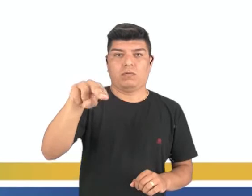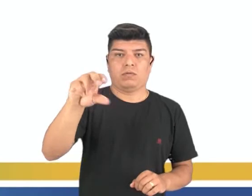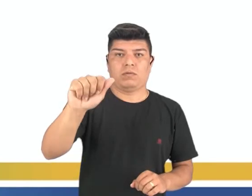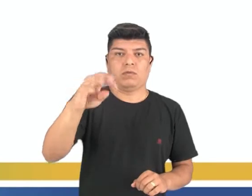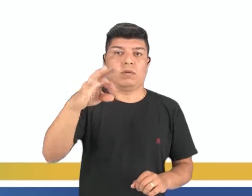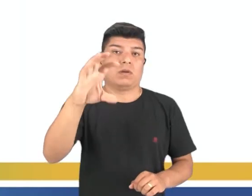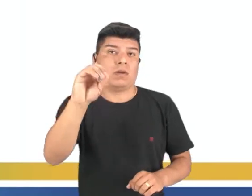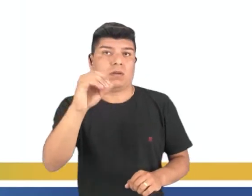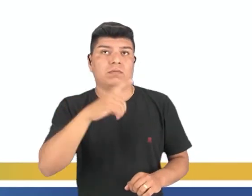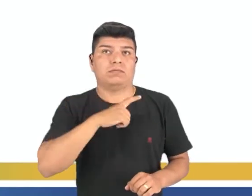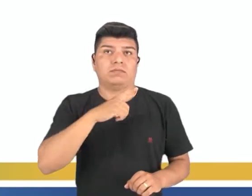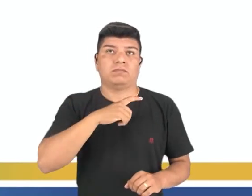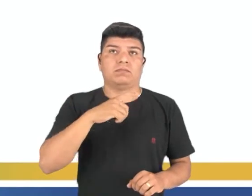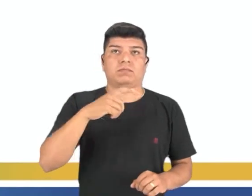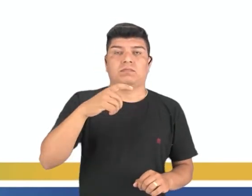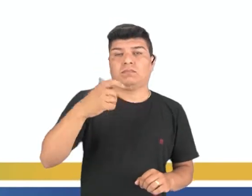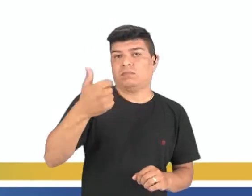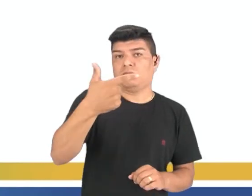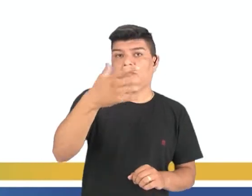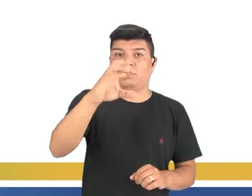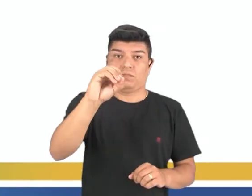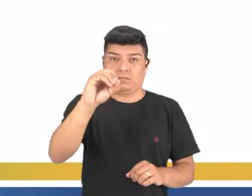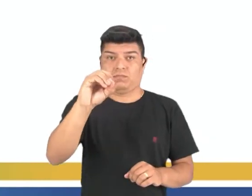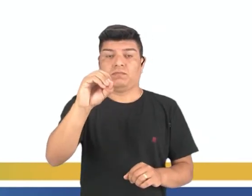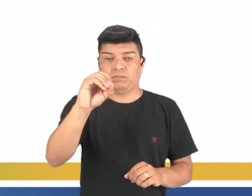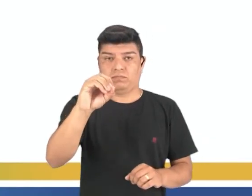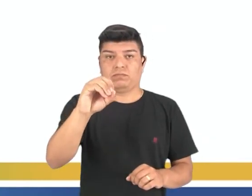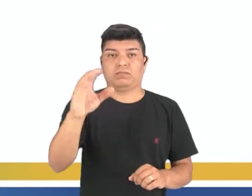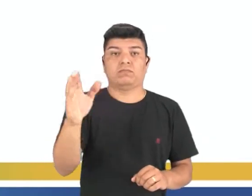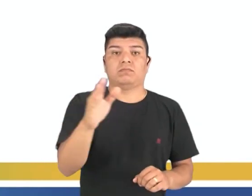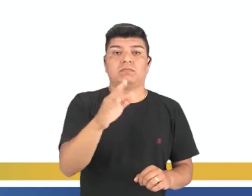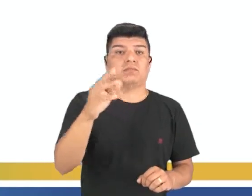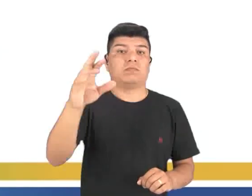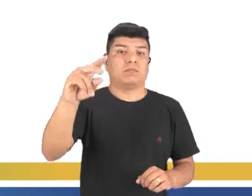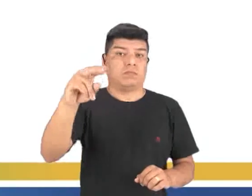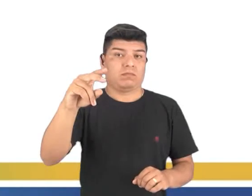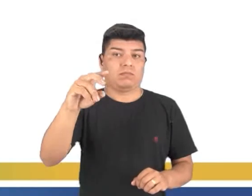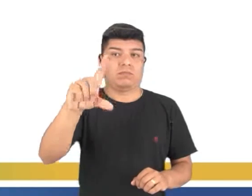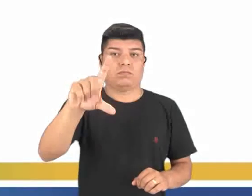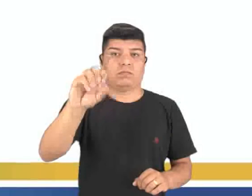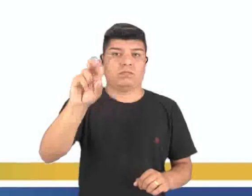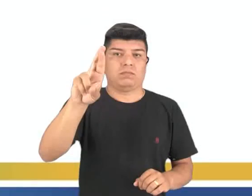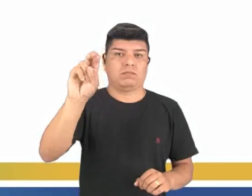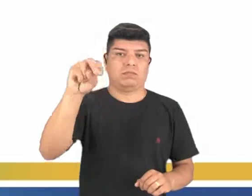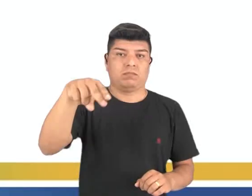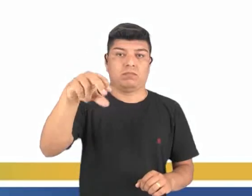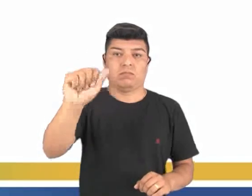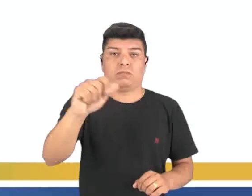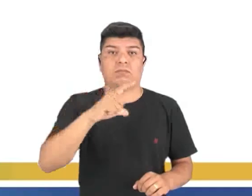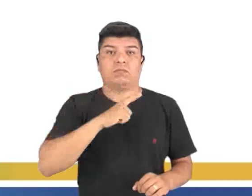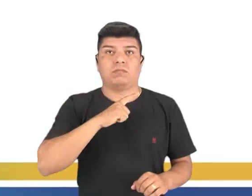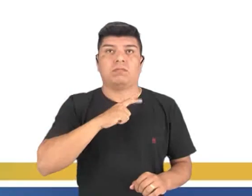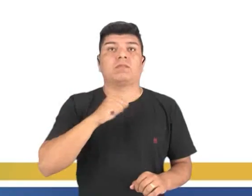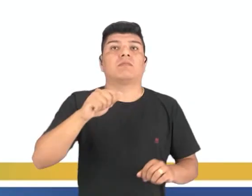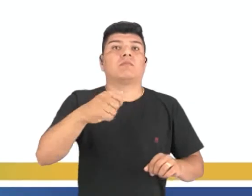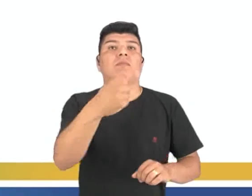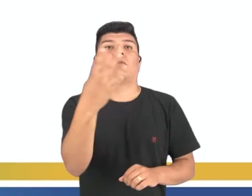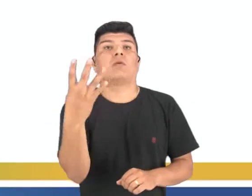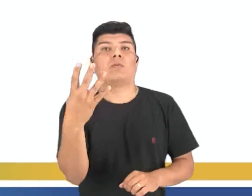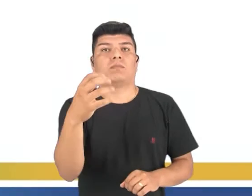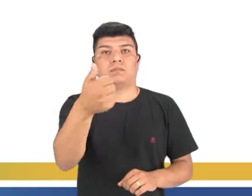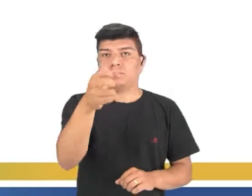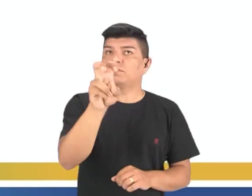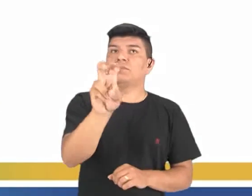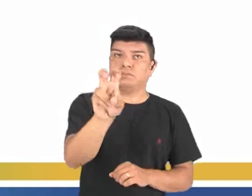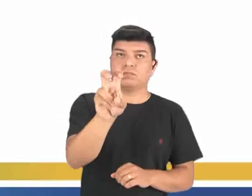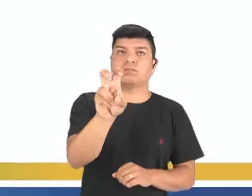a mais, né? Então Lorena vai ter 15 anos aí, tudo bem? Então, observem que esse é um exemplo